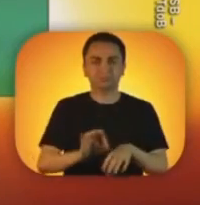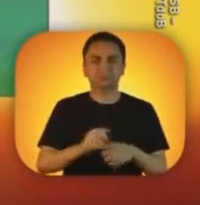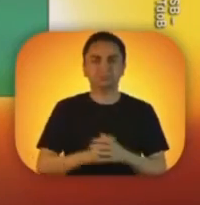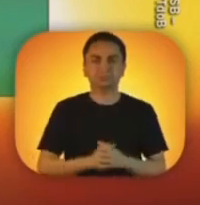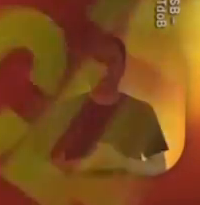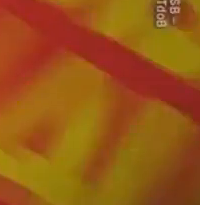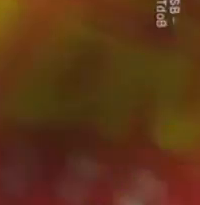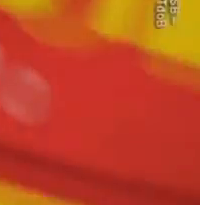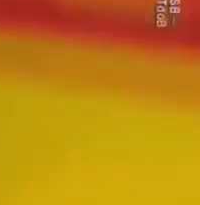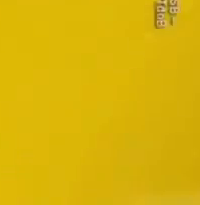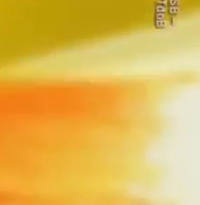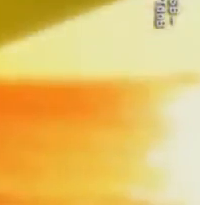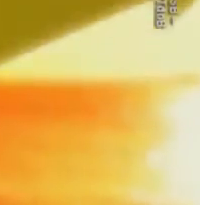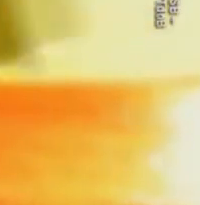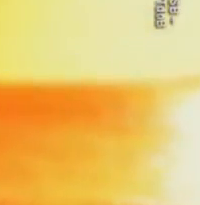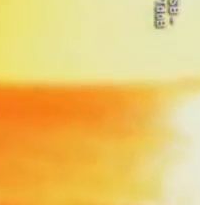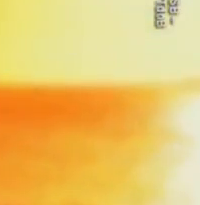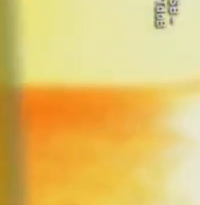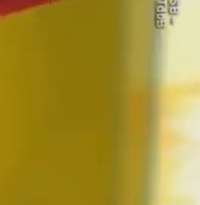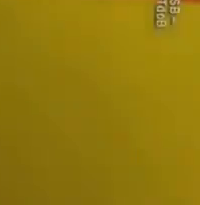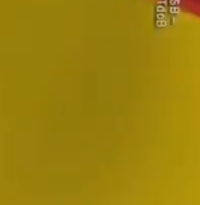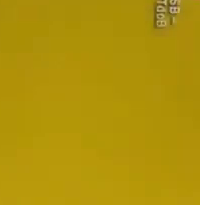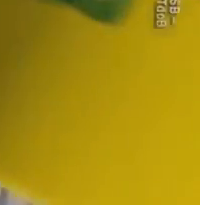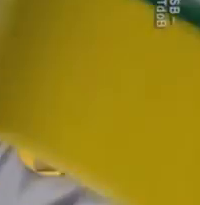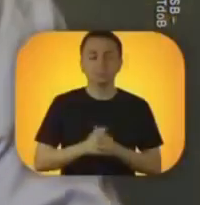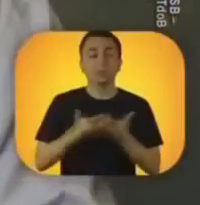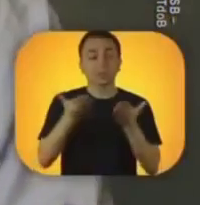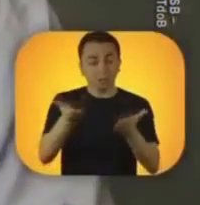marcada. Roberto Cláudio Prefeito.